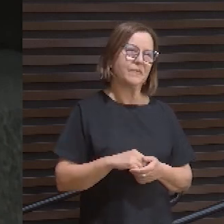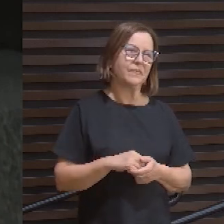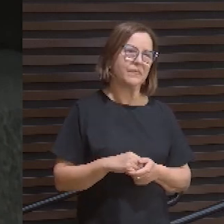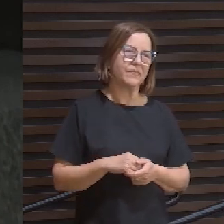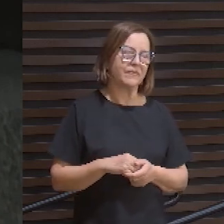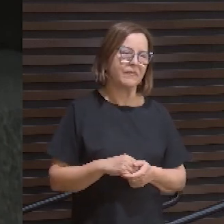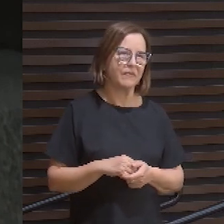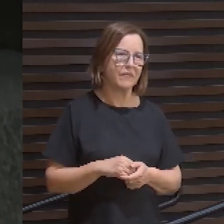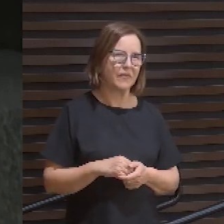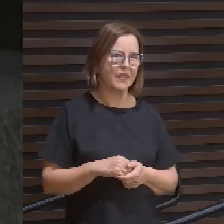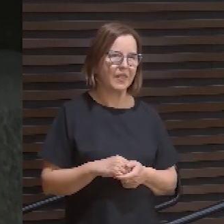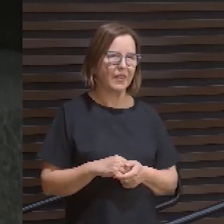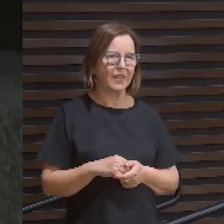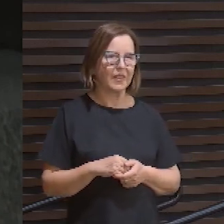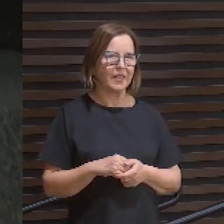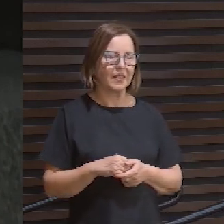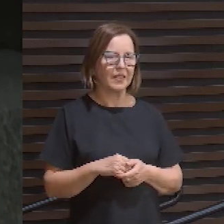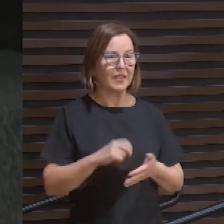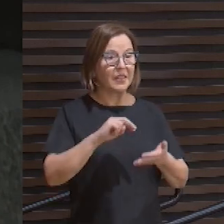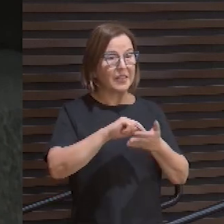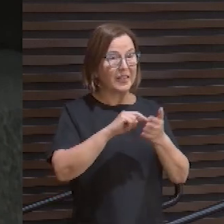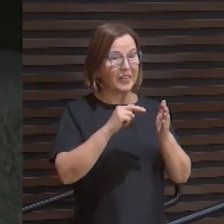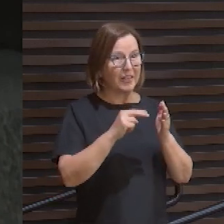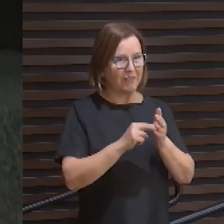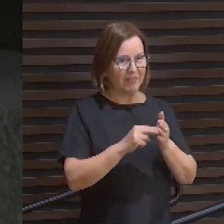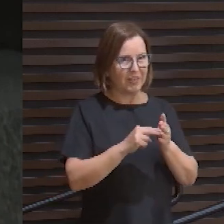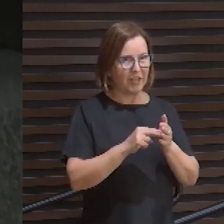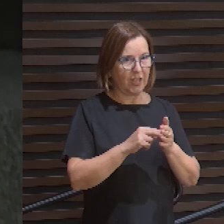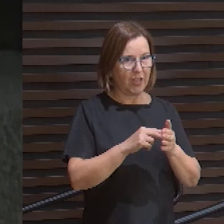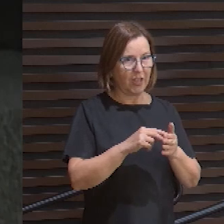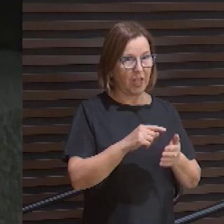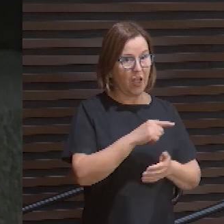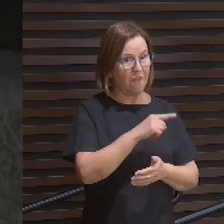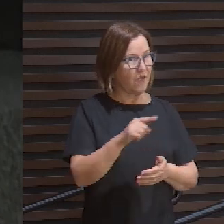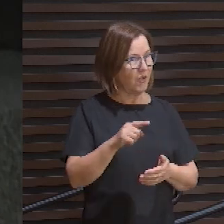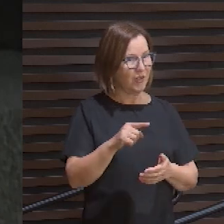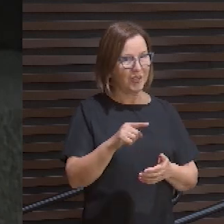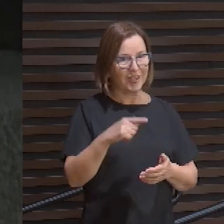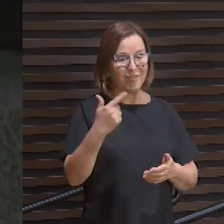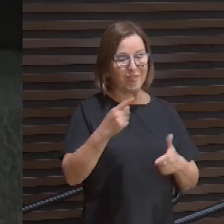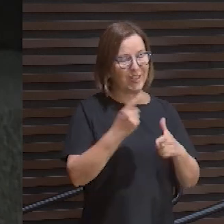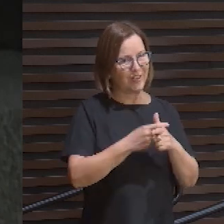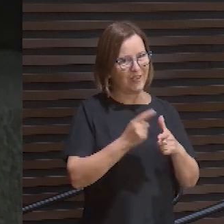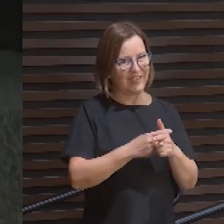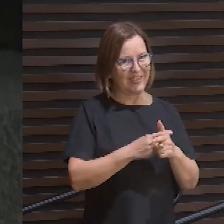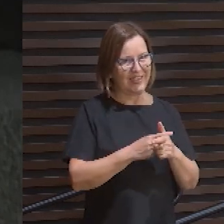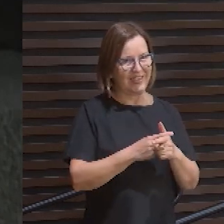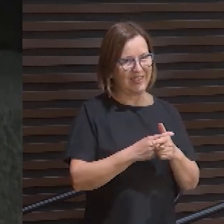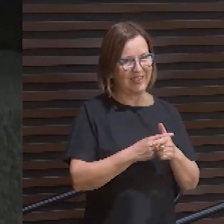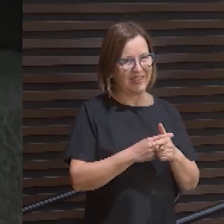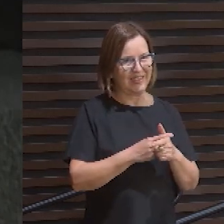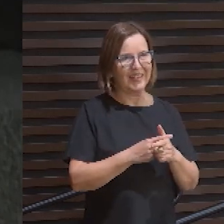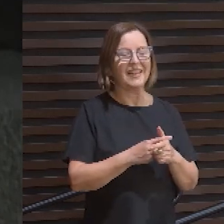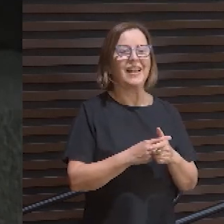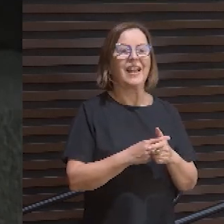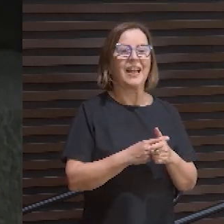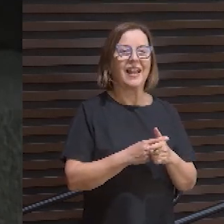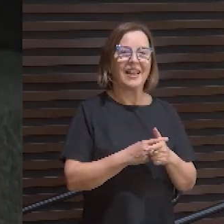Você não deve mais nada, está consumado. A conta foi paga.